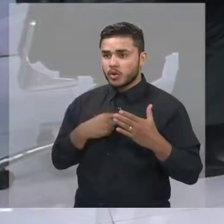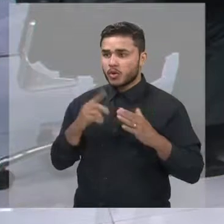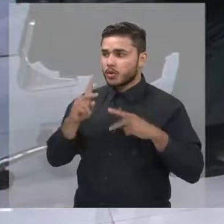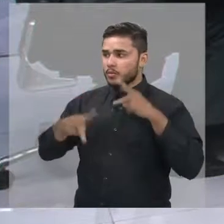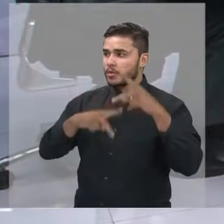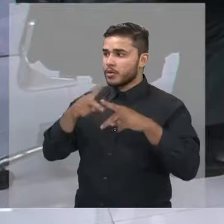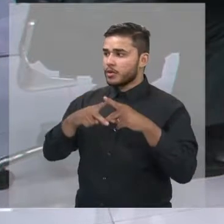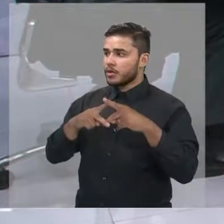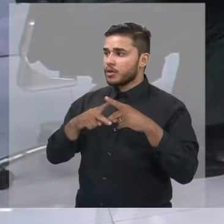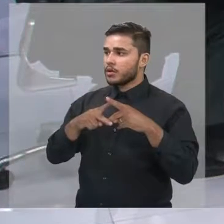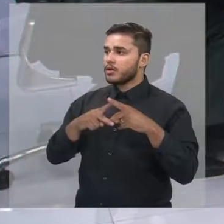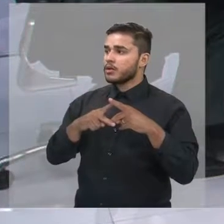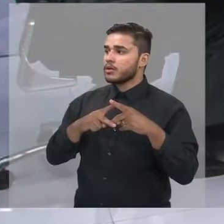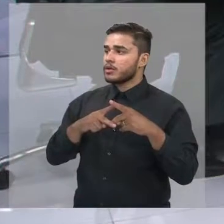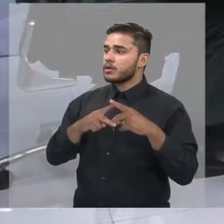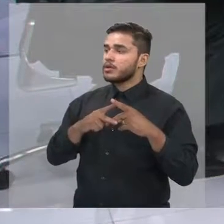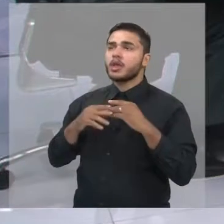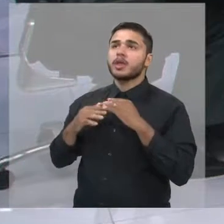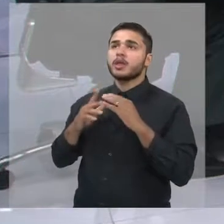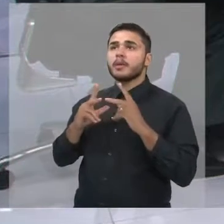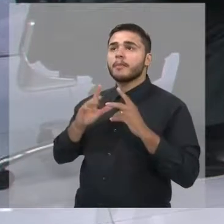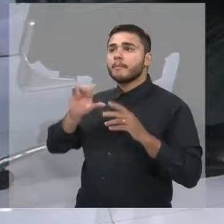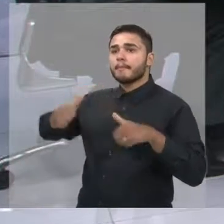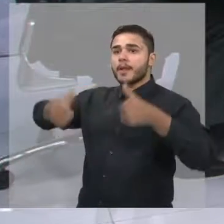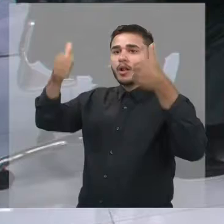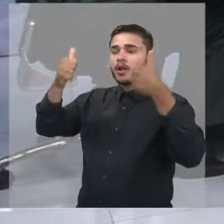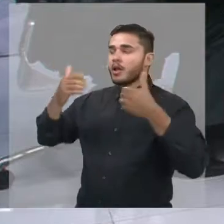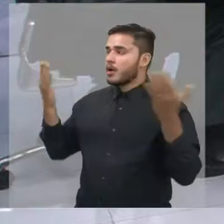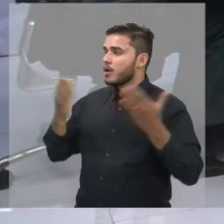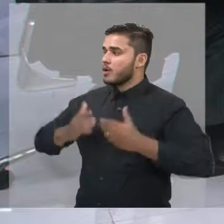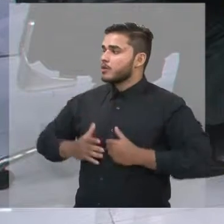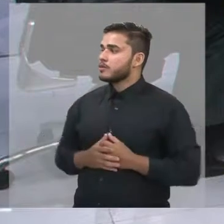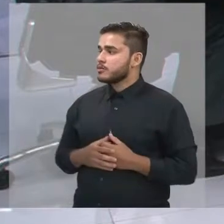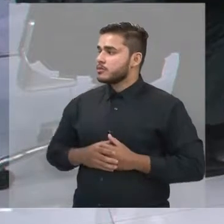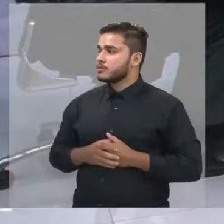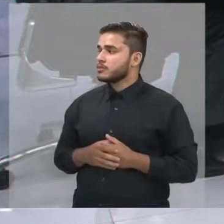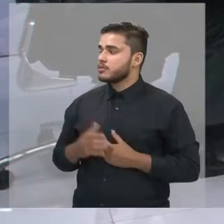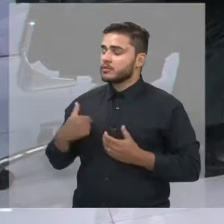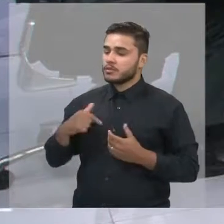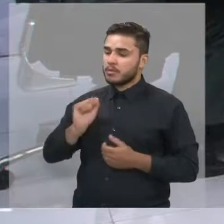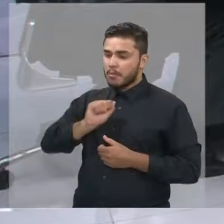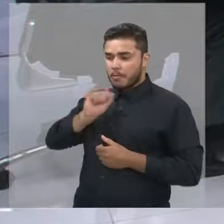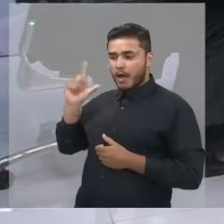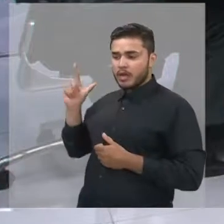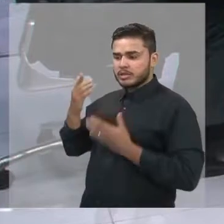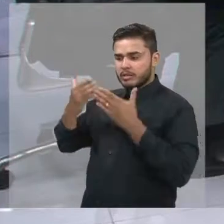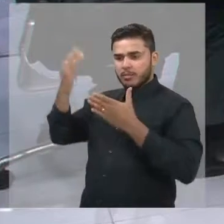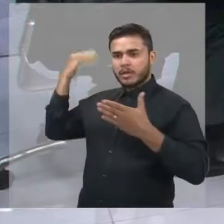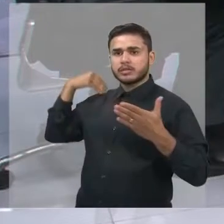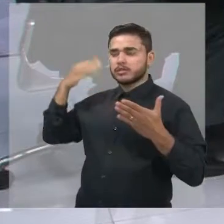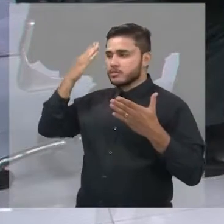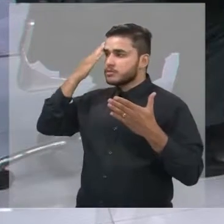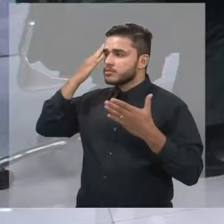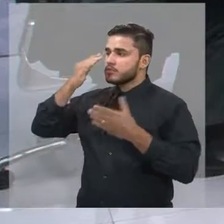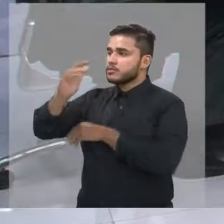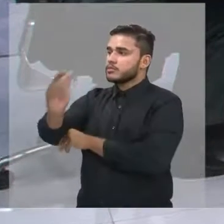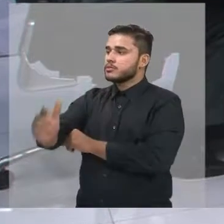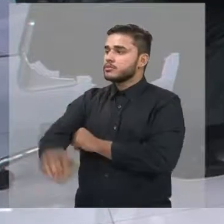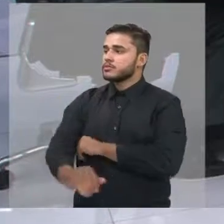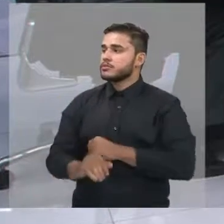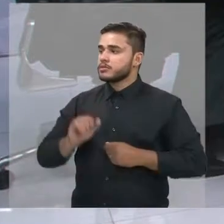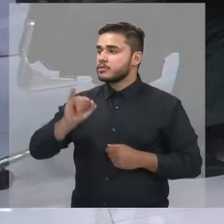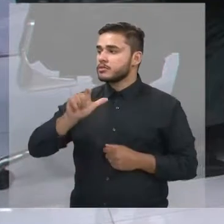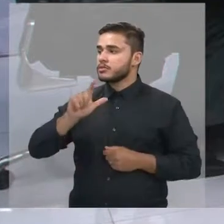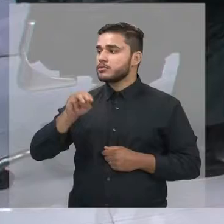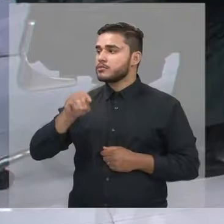movimento esse movimento não é linear. Esse movimento não é linear. Onde é que o homem é melhor do que era? Nós tivemos um período, por exemplo, se a gente